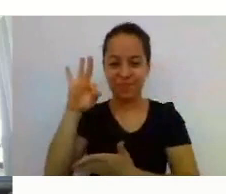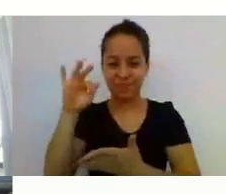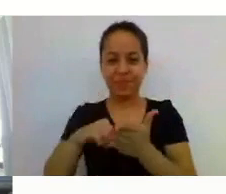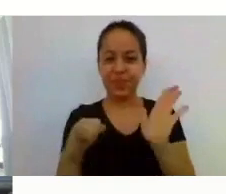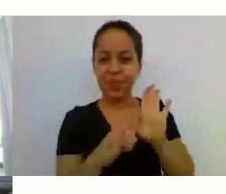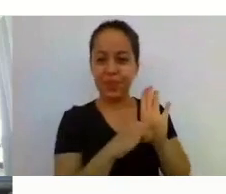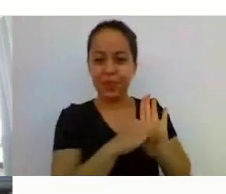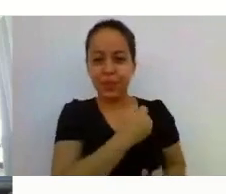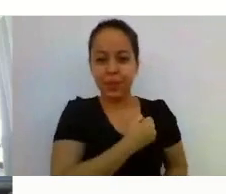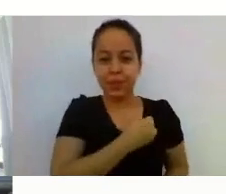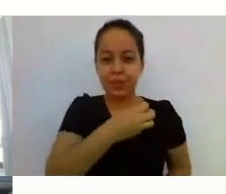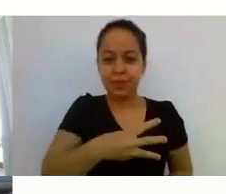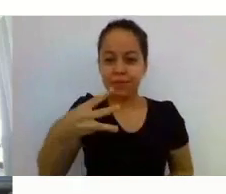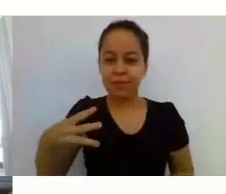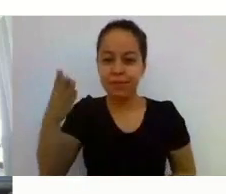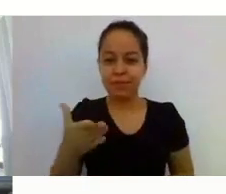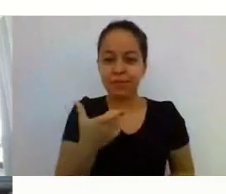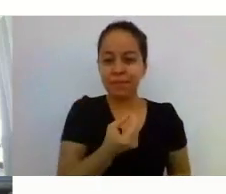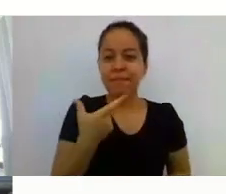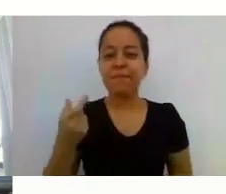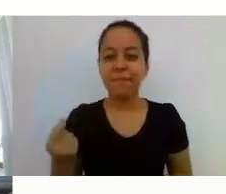33 de 2020.